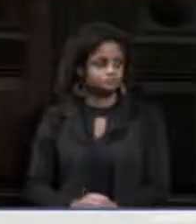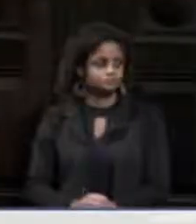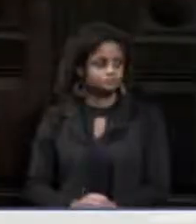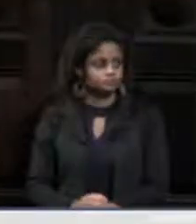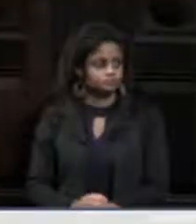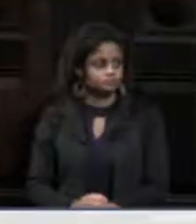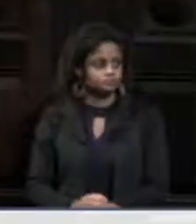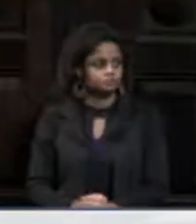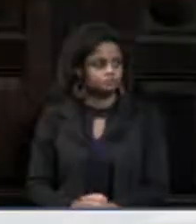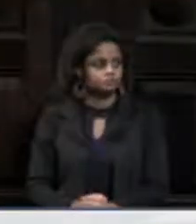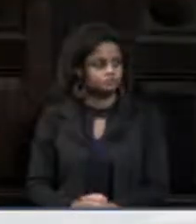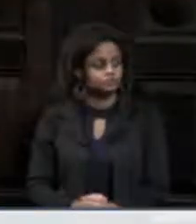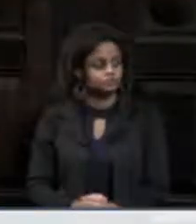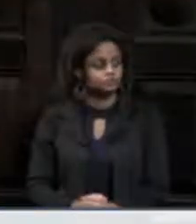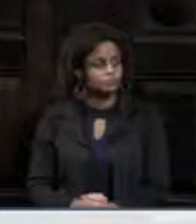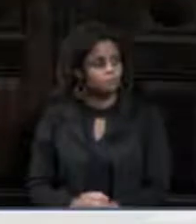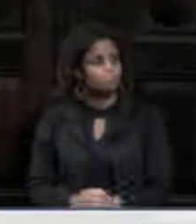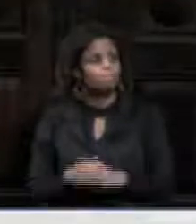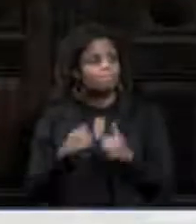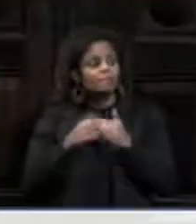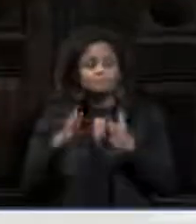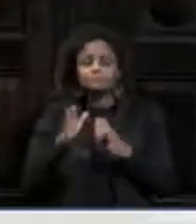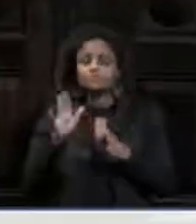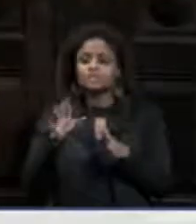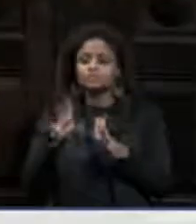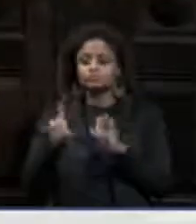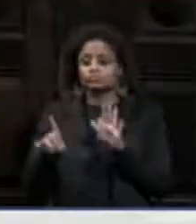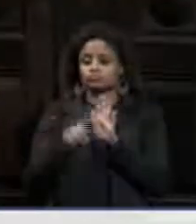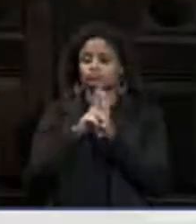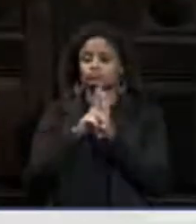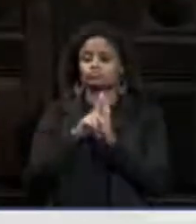de um decreto de criação do Parque